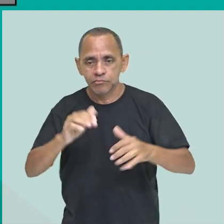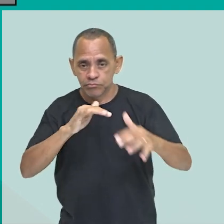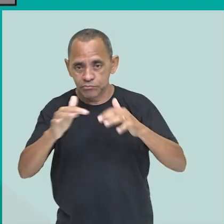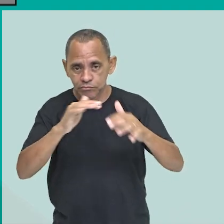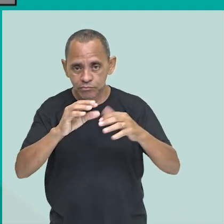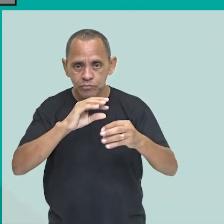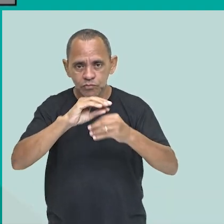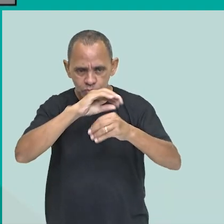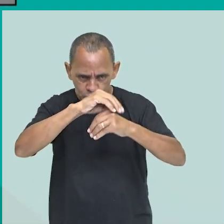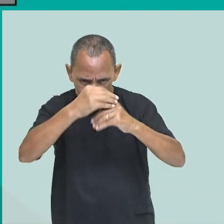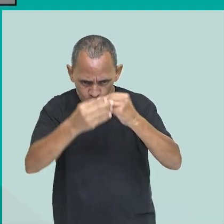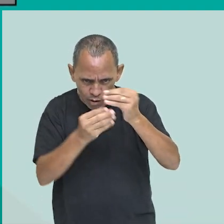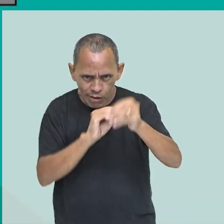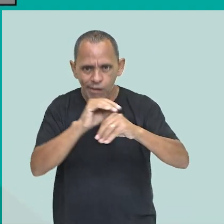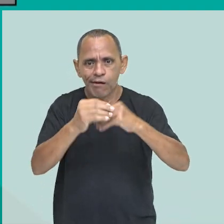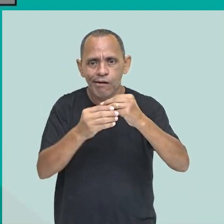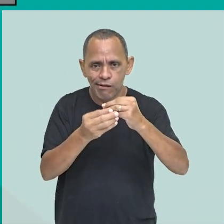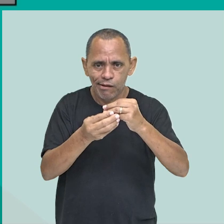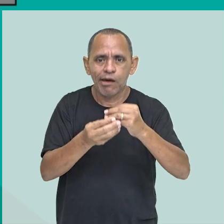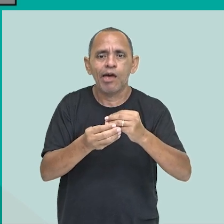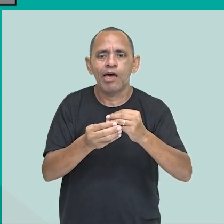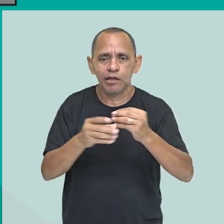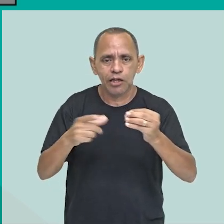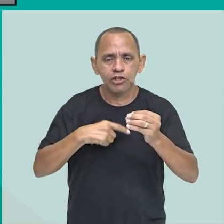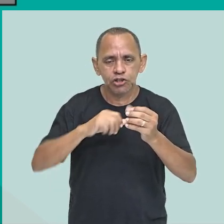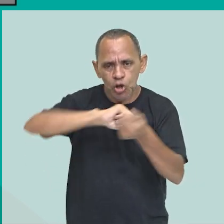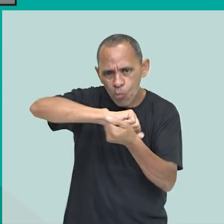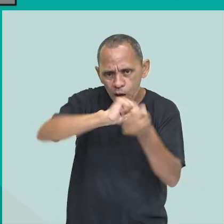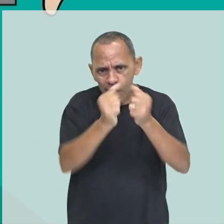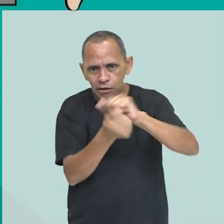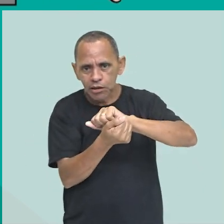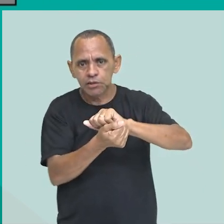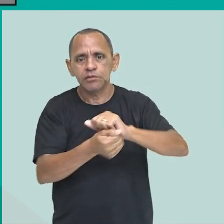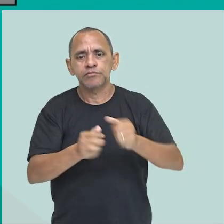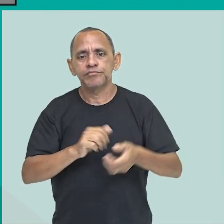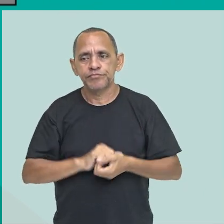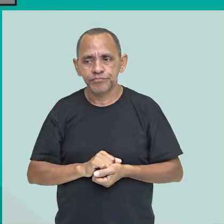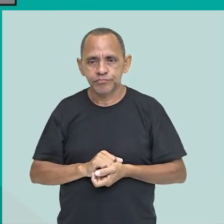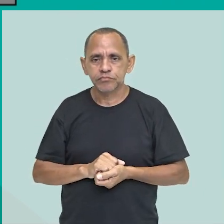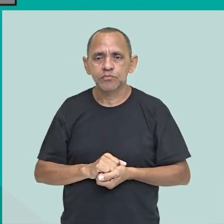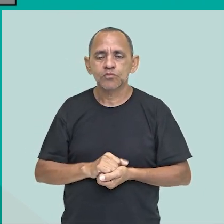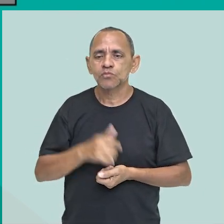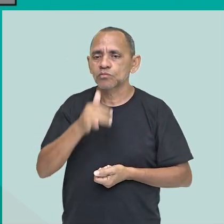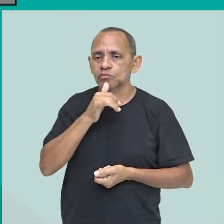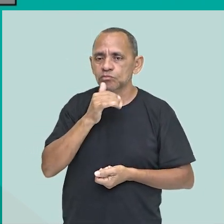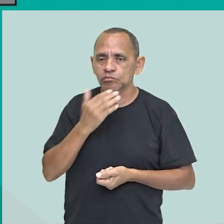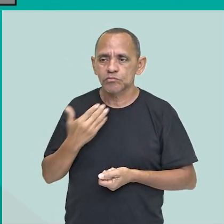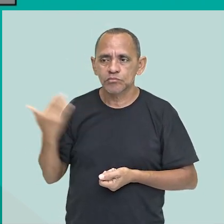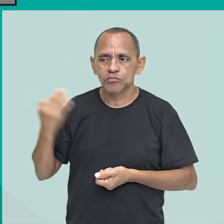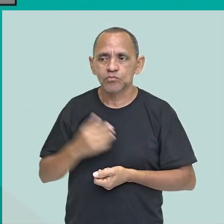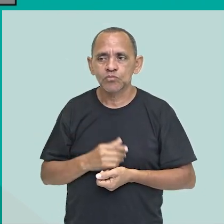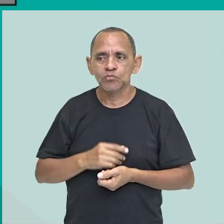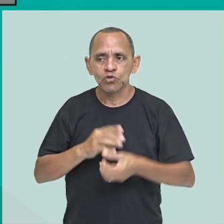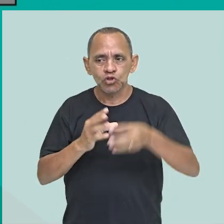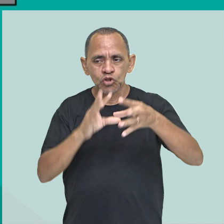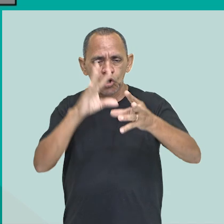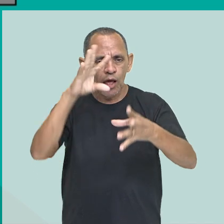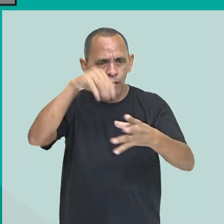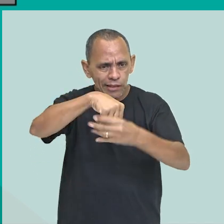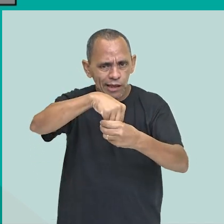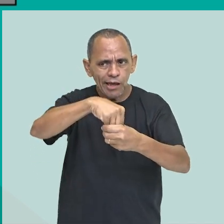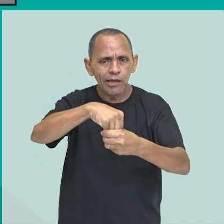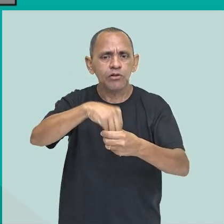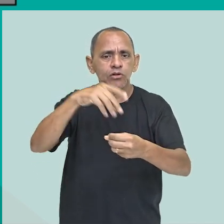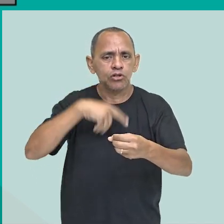das moléculas. E agora, a convecção térmica. Você tem um bule. Esse tipo de transmissão de